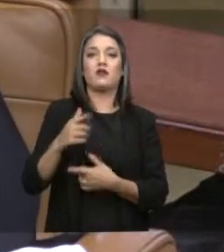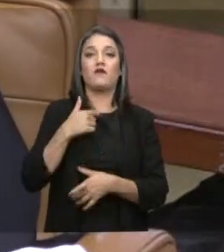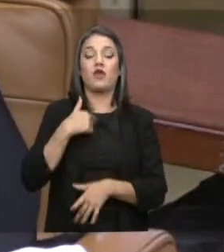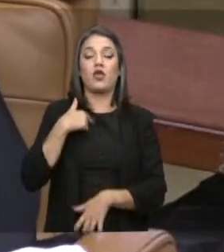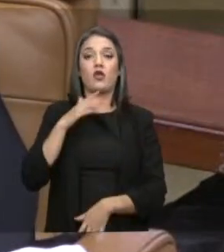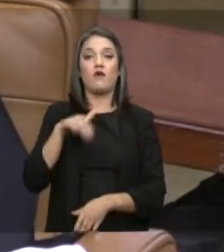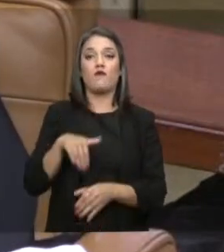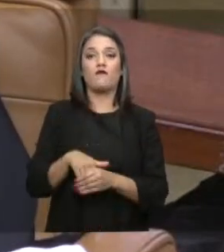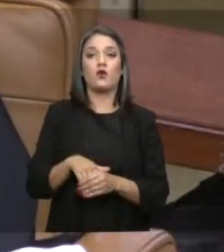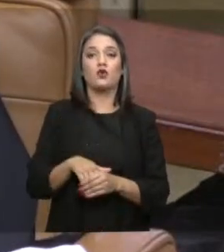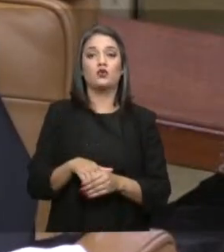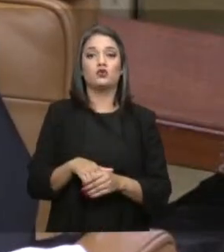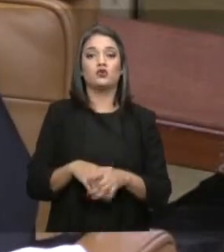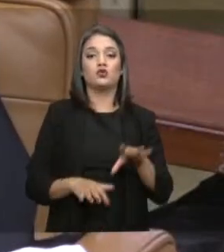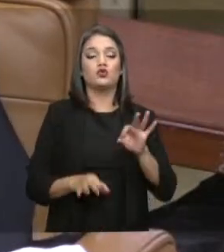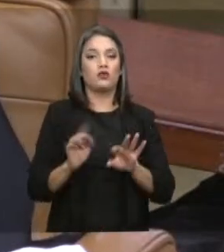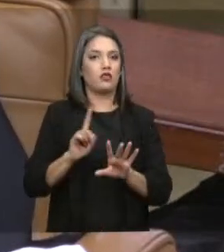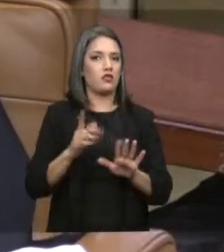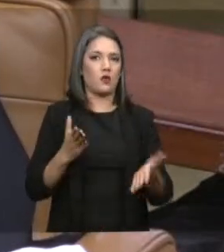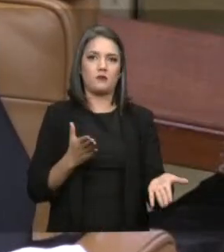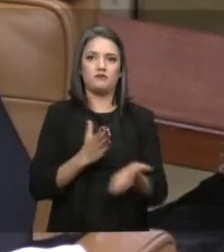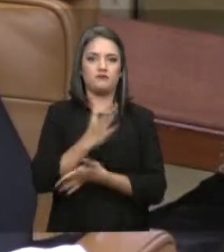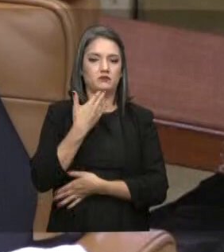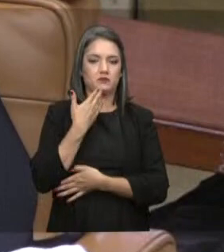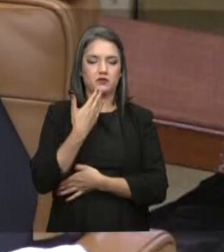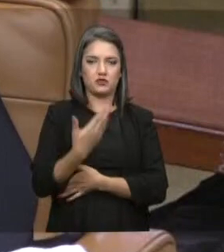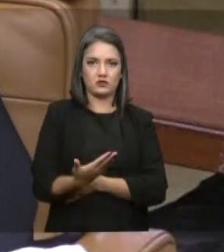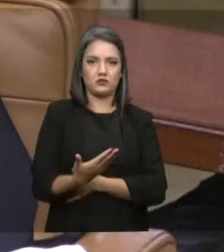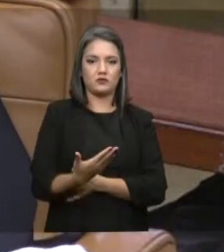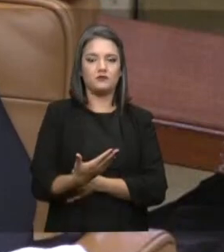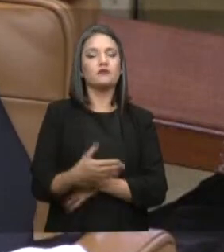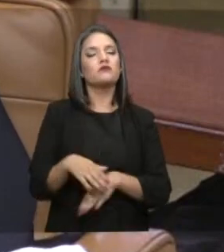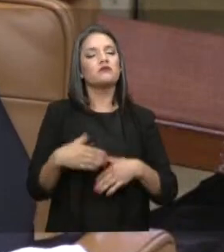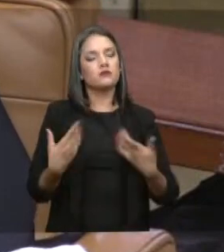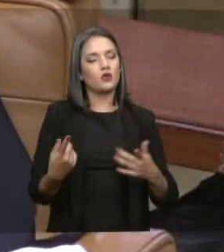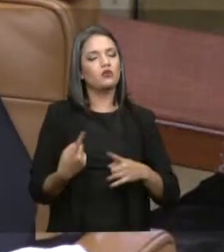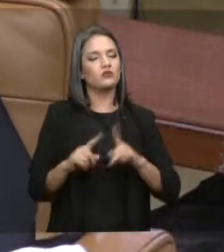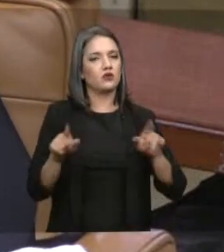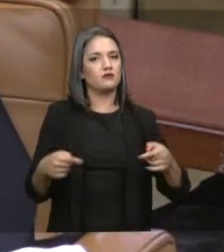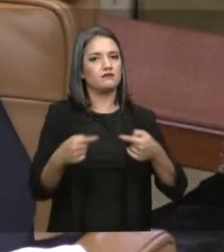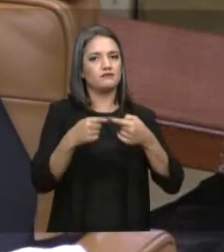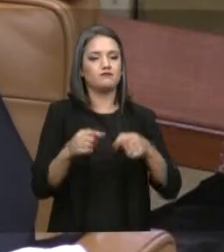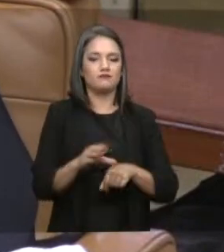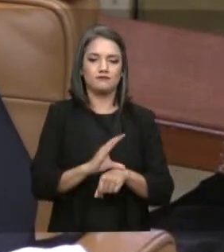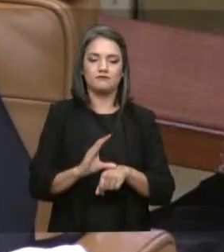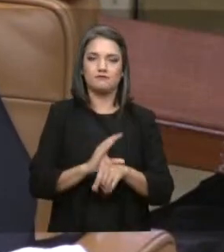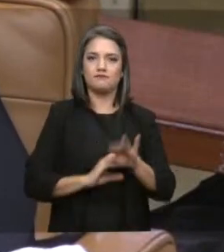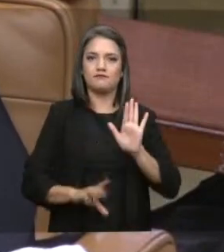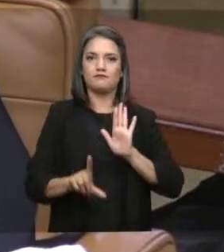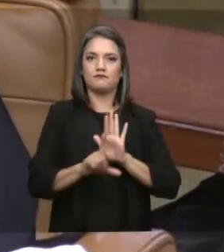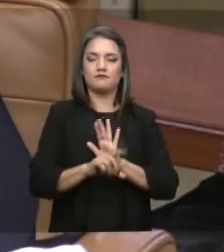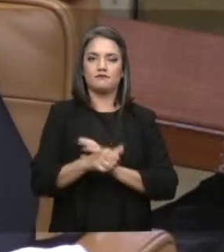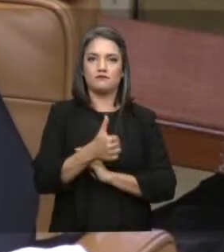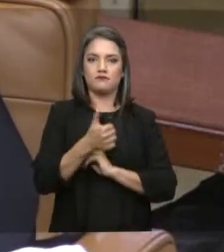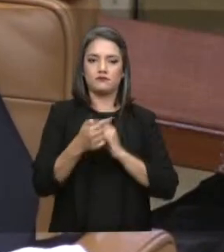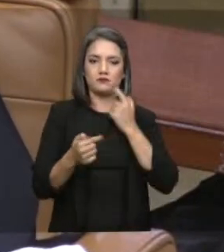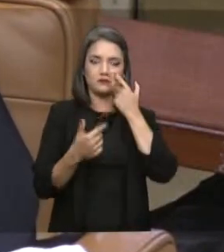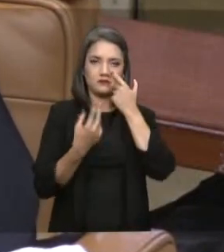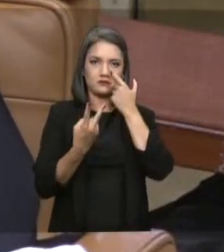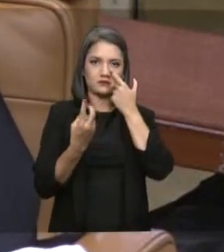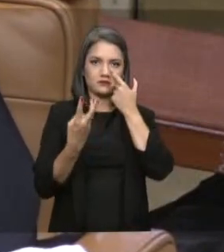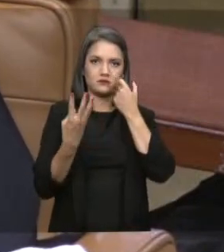no sentido de julgar improcedente o pedido declarando a constitucionalidade da lei